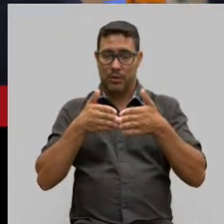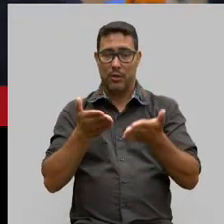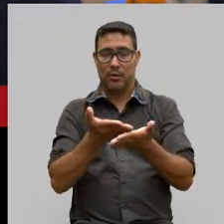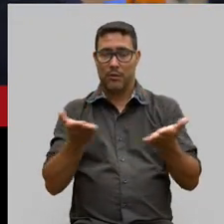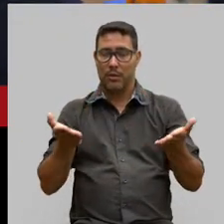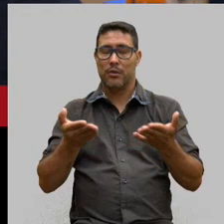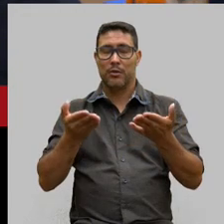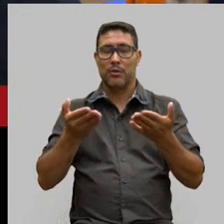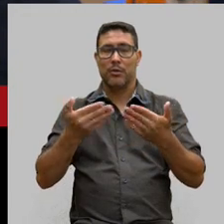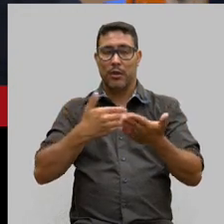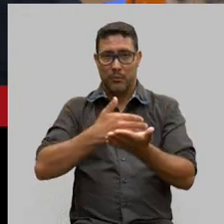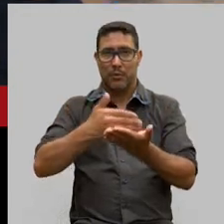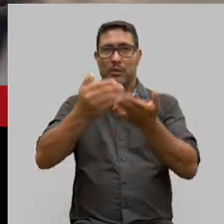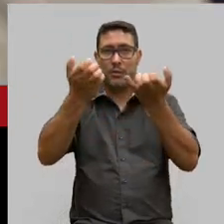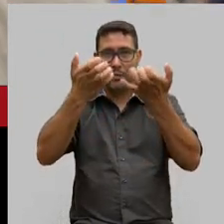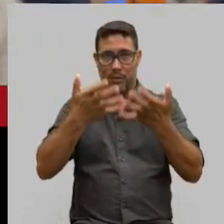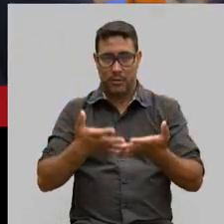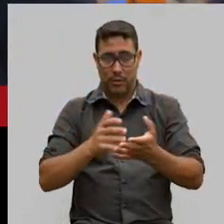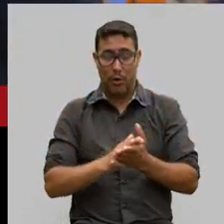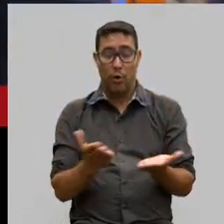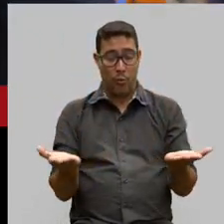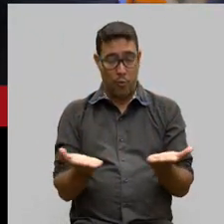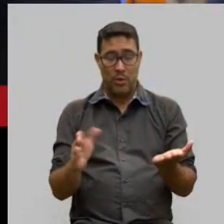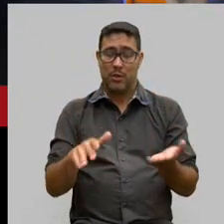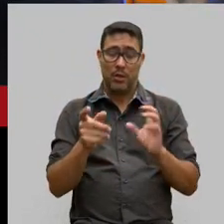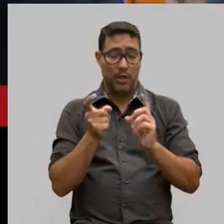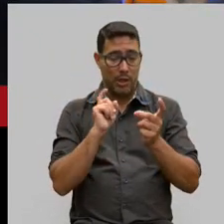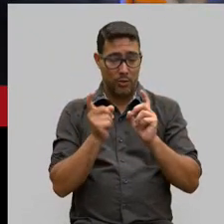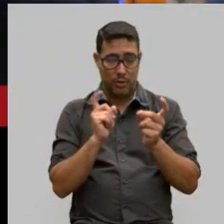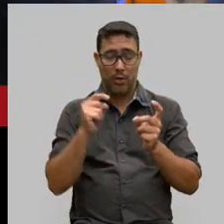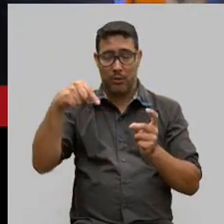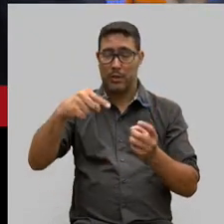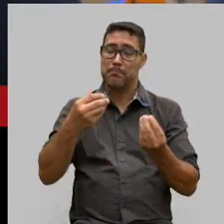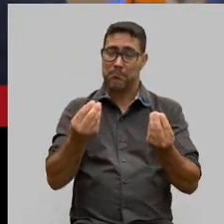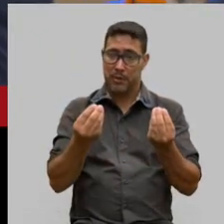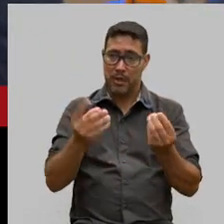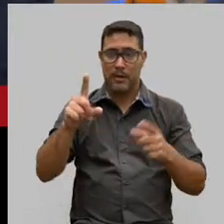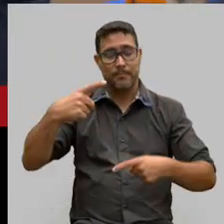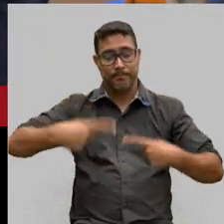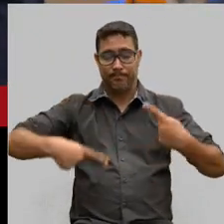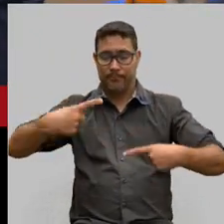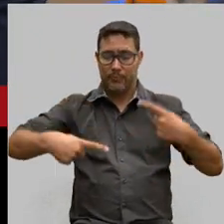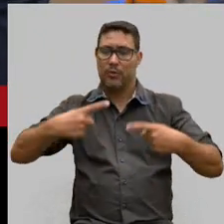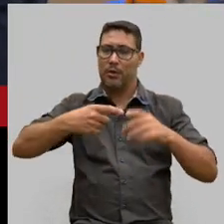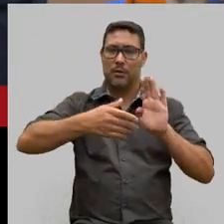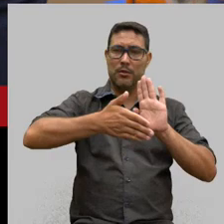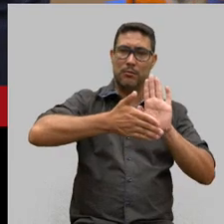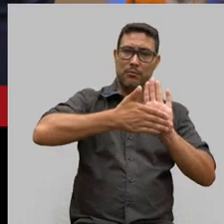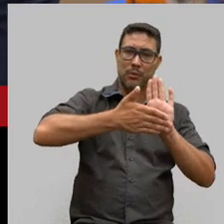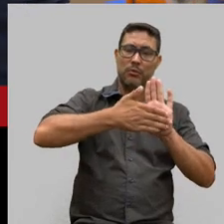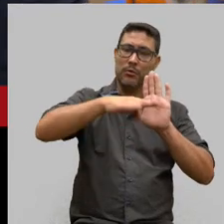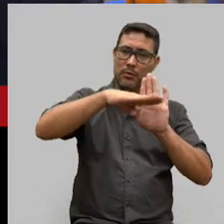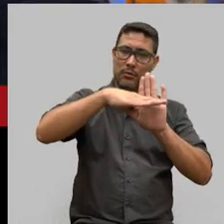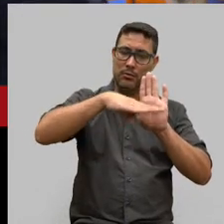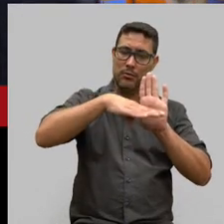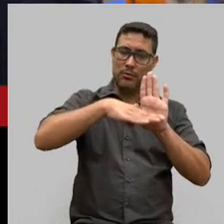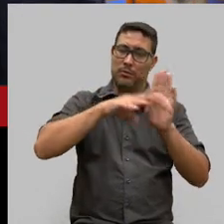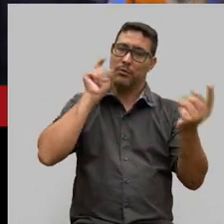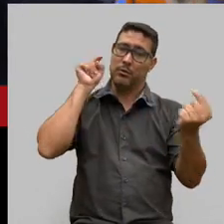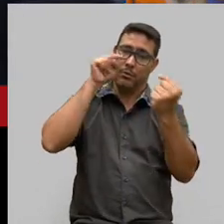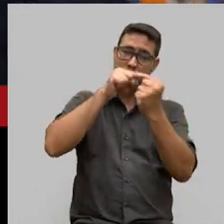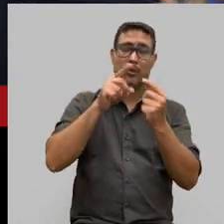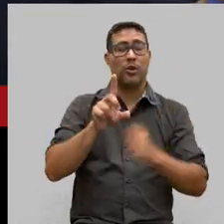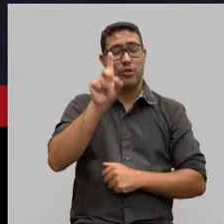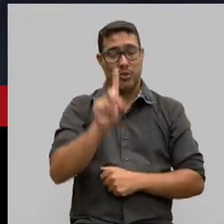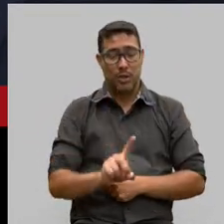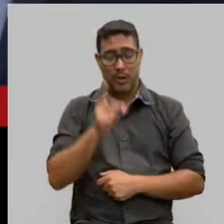iniciais a finalidade dessa audiência pública é debater as pautas relacionadas aos direitos da